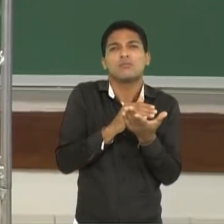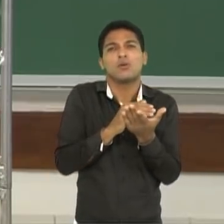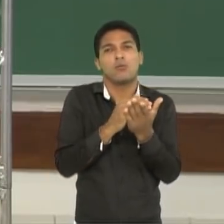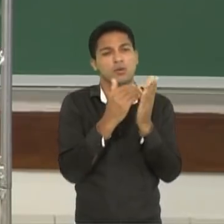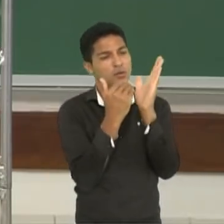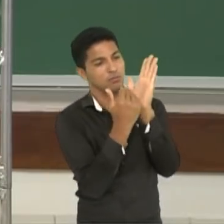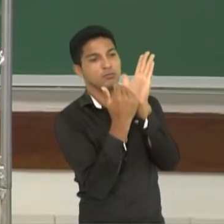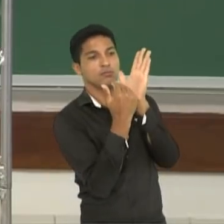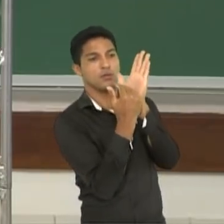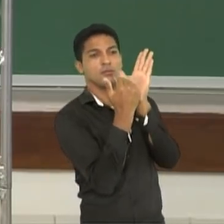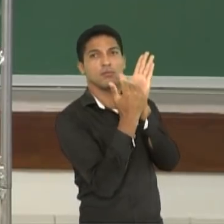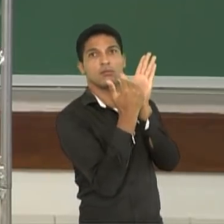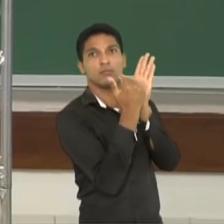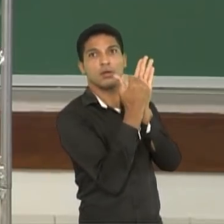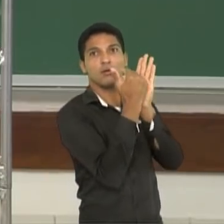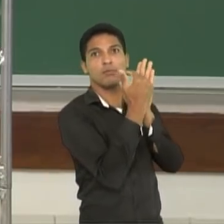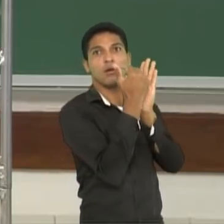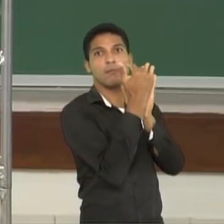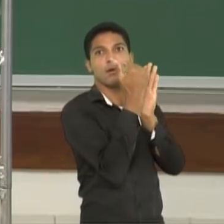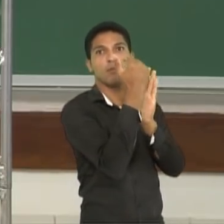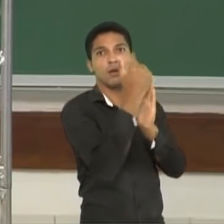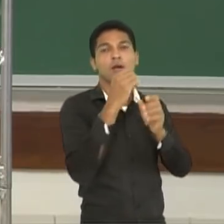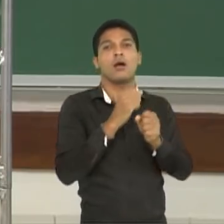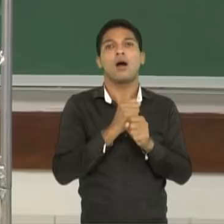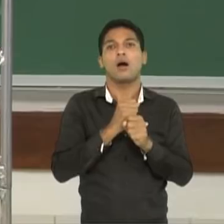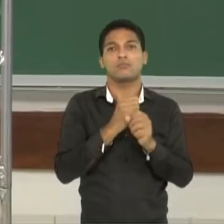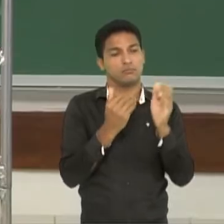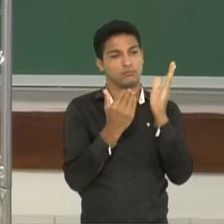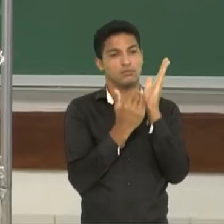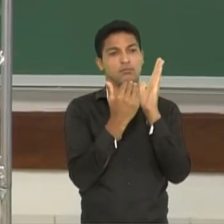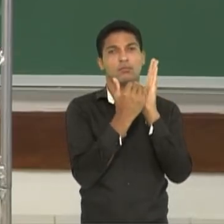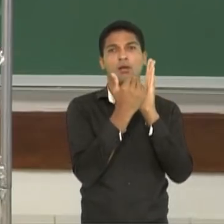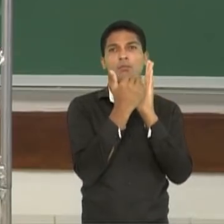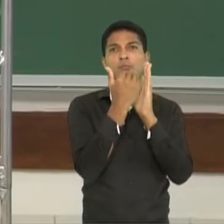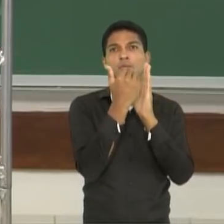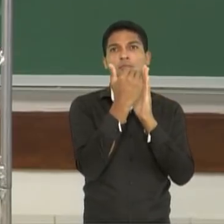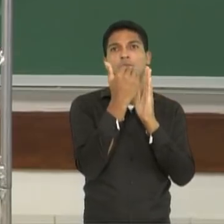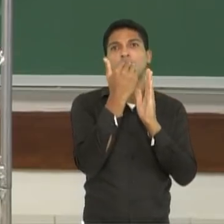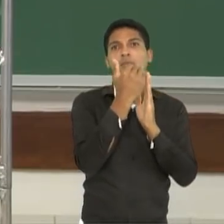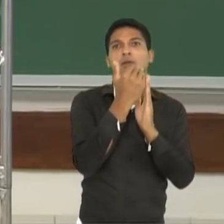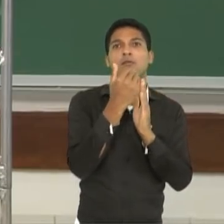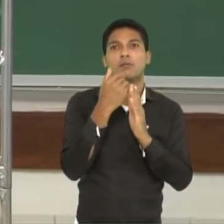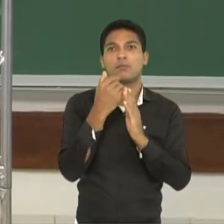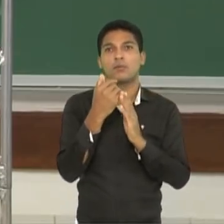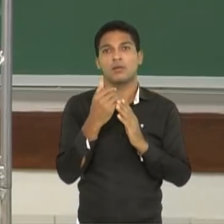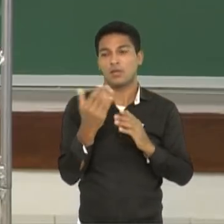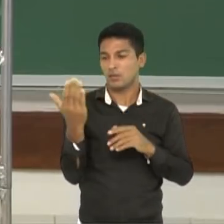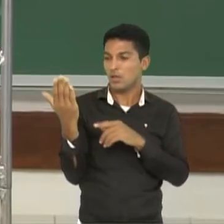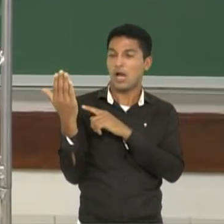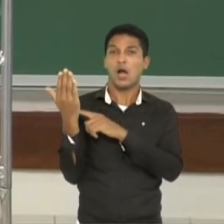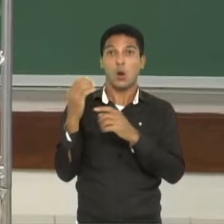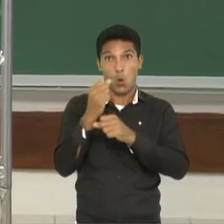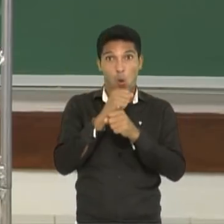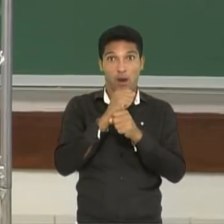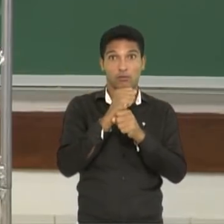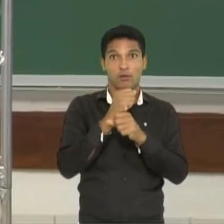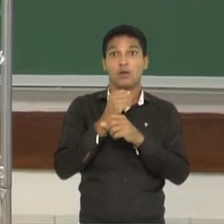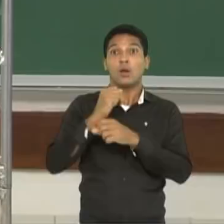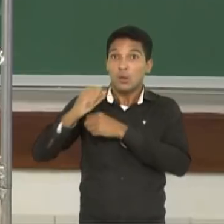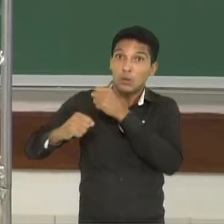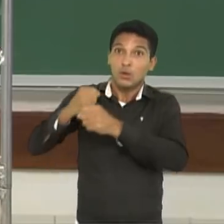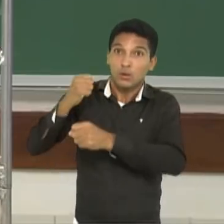também que há uma competição particular, individual, quando o atleta compara suas